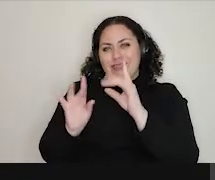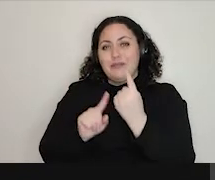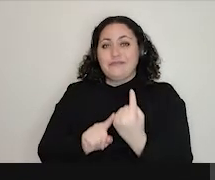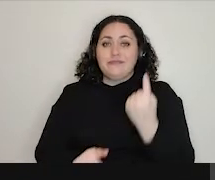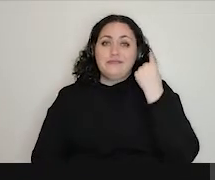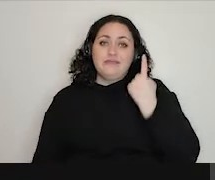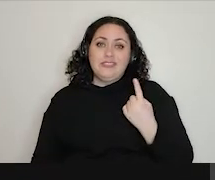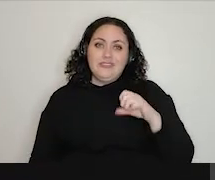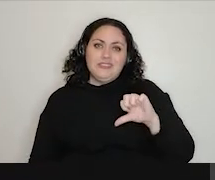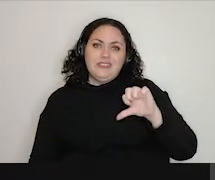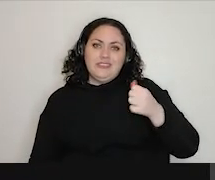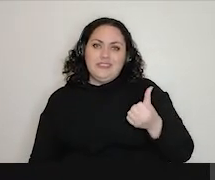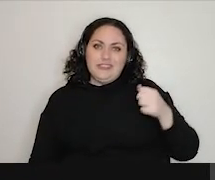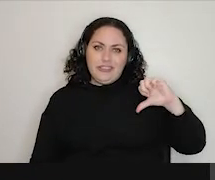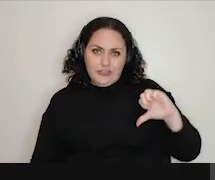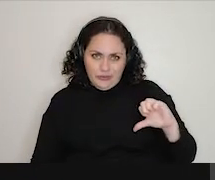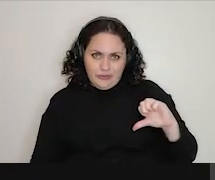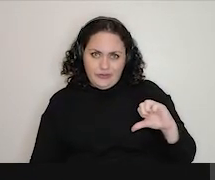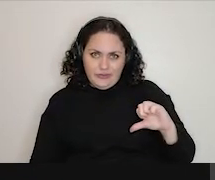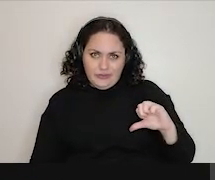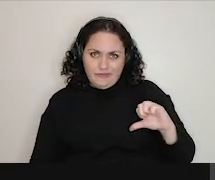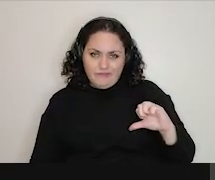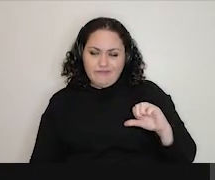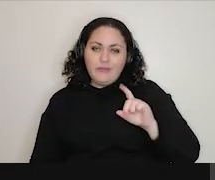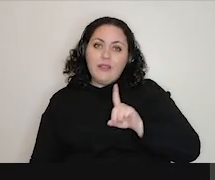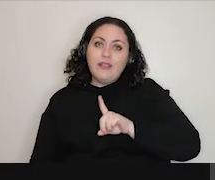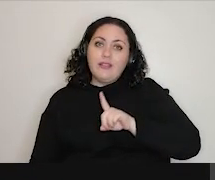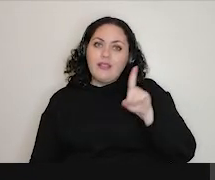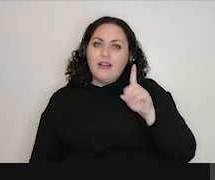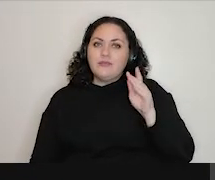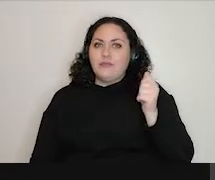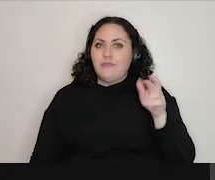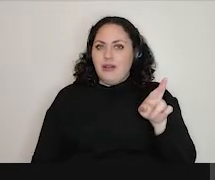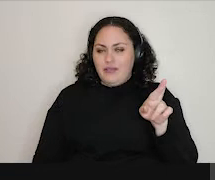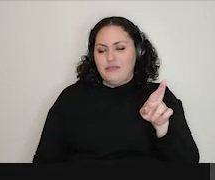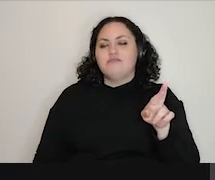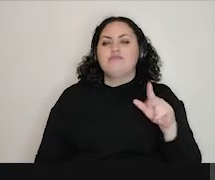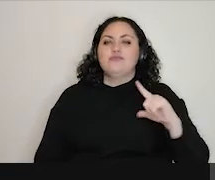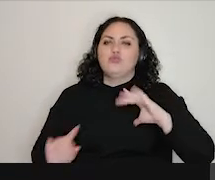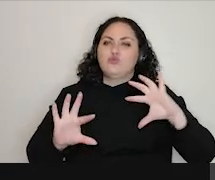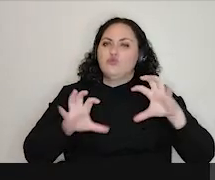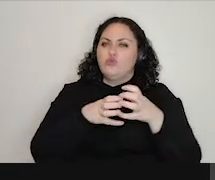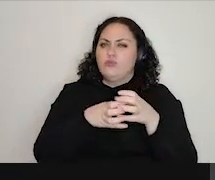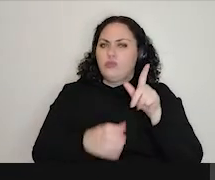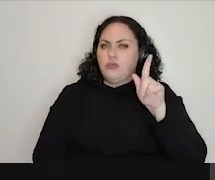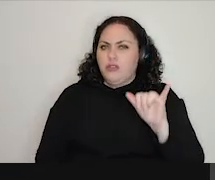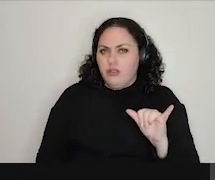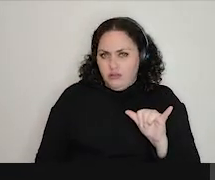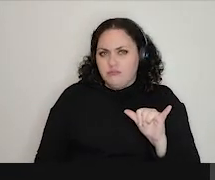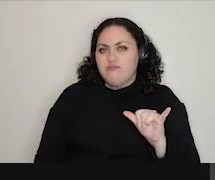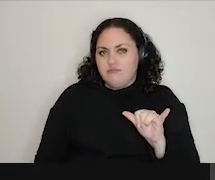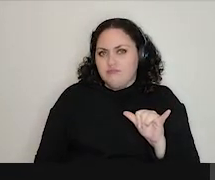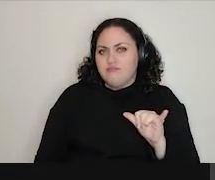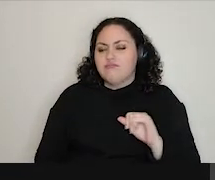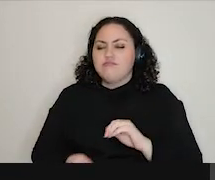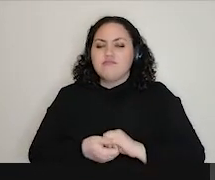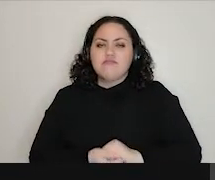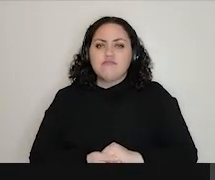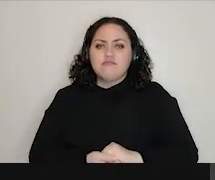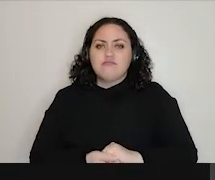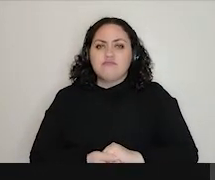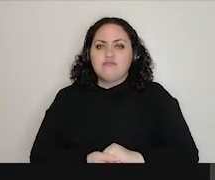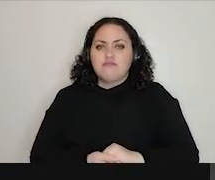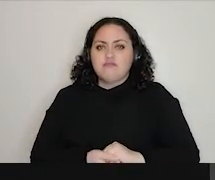inclusive, né, faz alusão à data de hoje, de 1969, que lá no bairro Stonewall, então, um